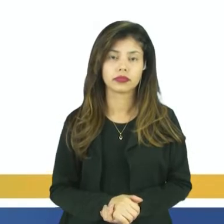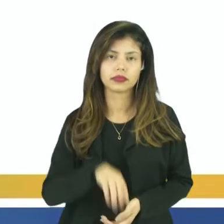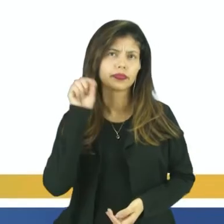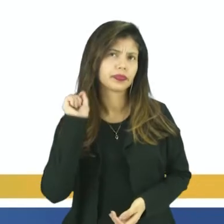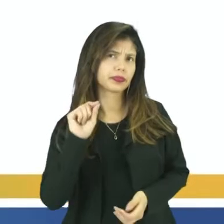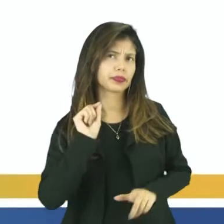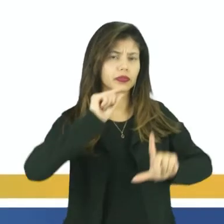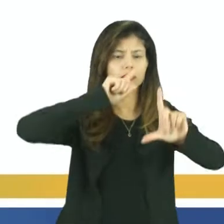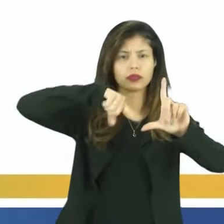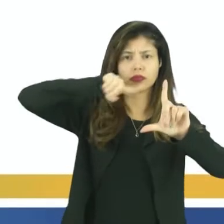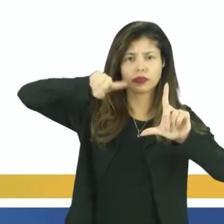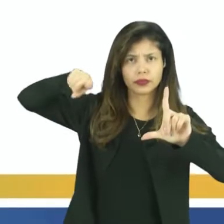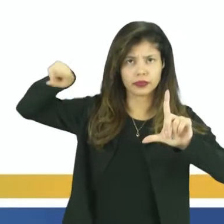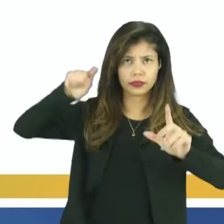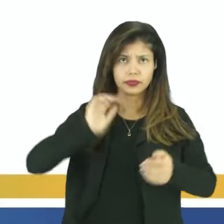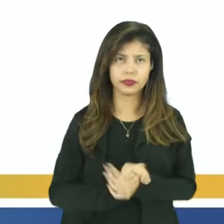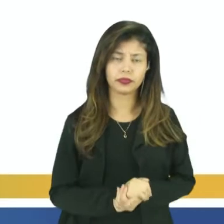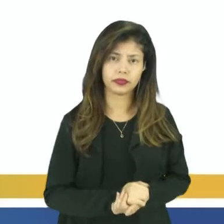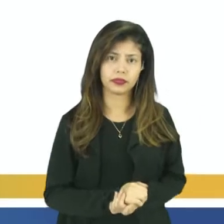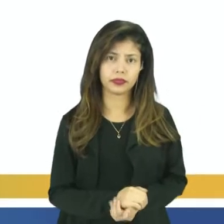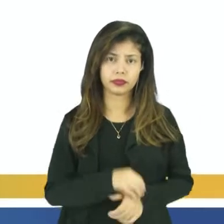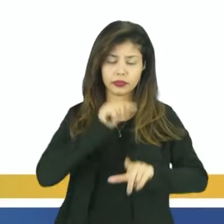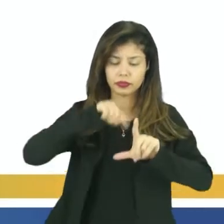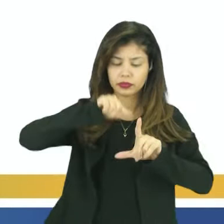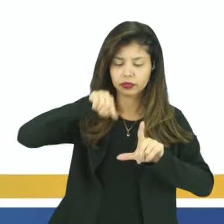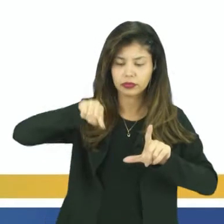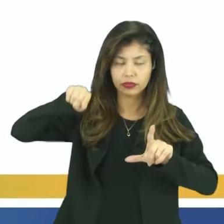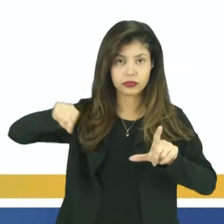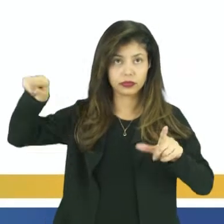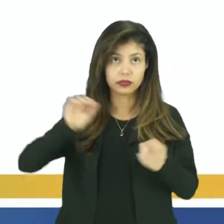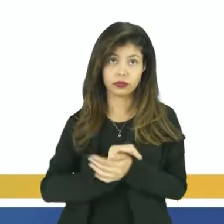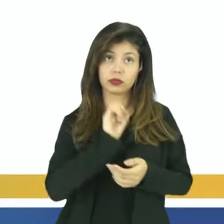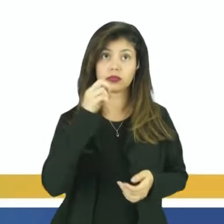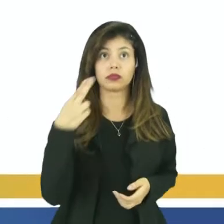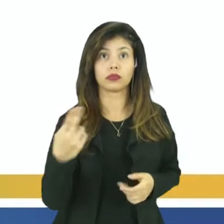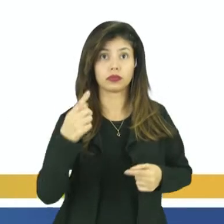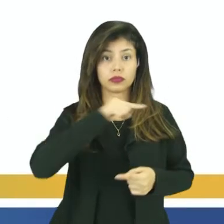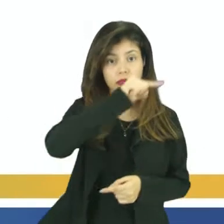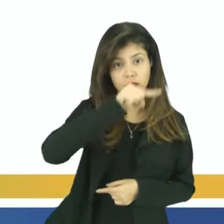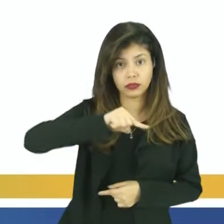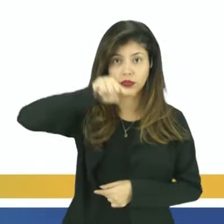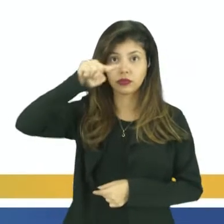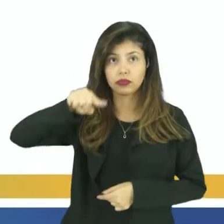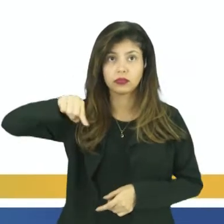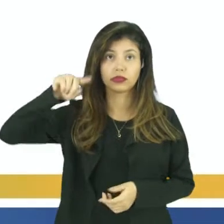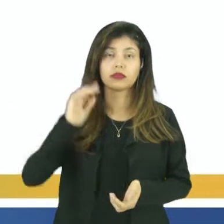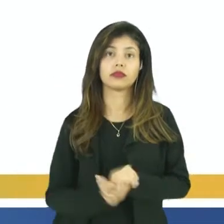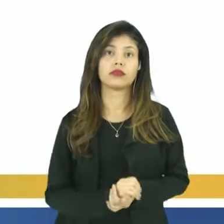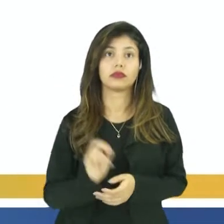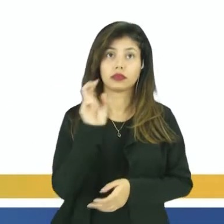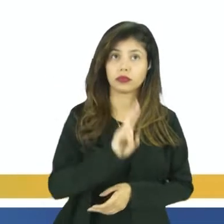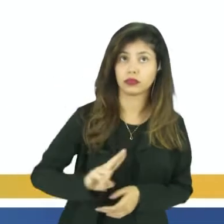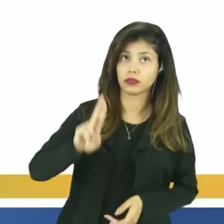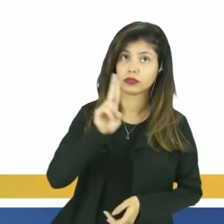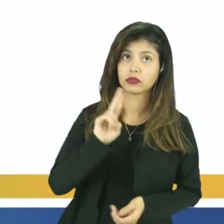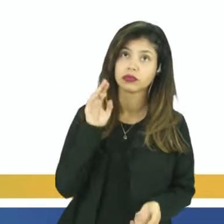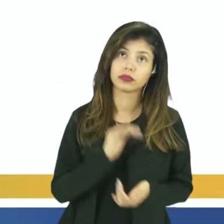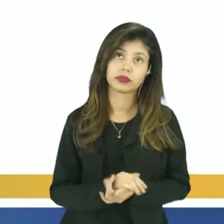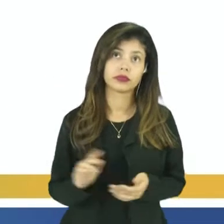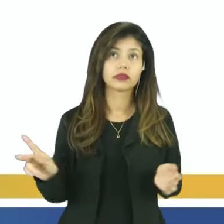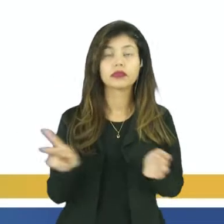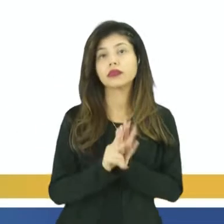O que é um gráfico de linha? O gráfico em linhas ou em curva é um gráfico que utiliza da